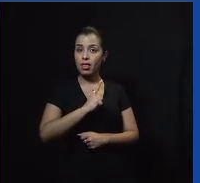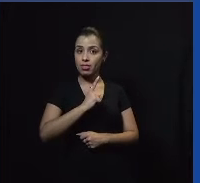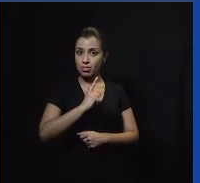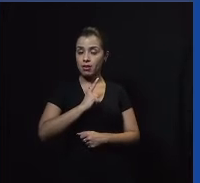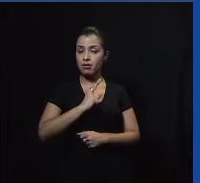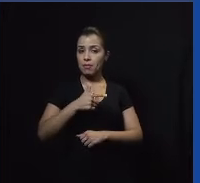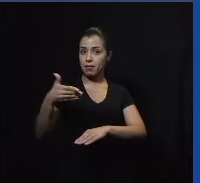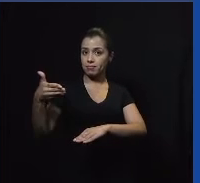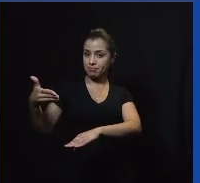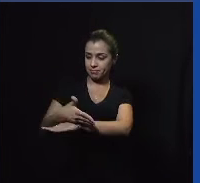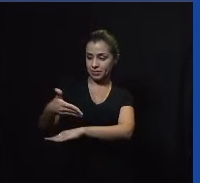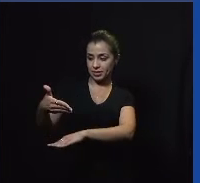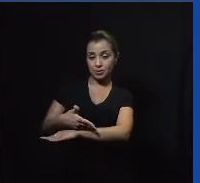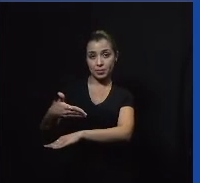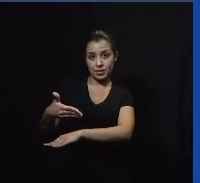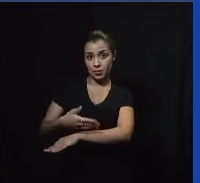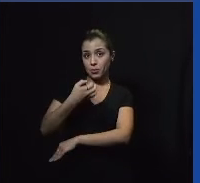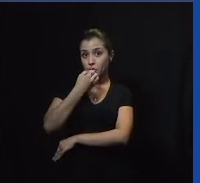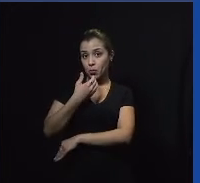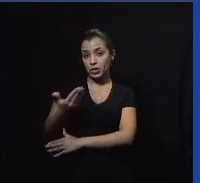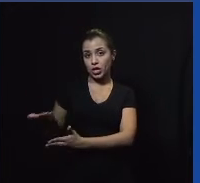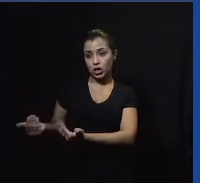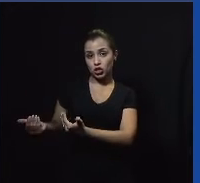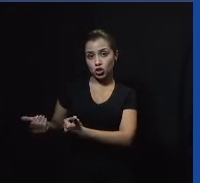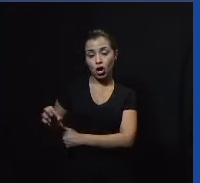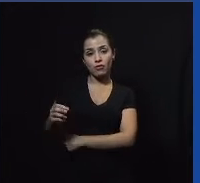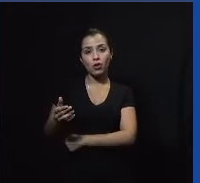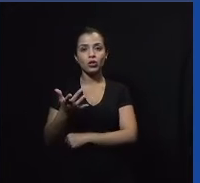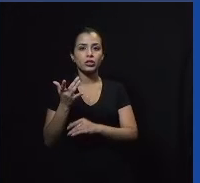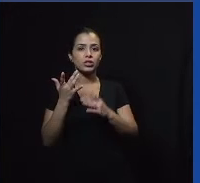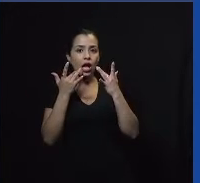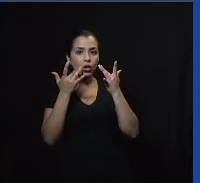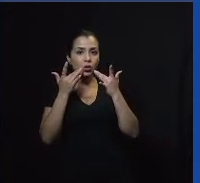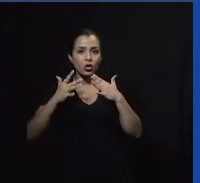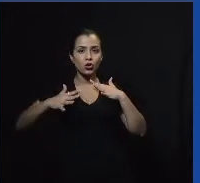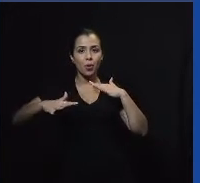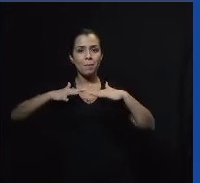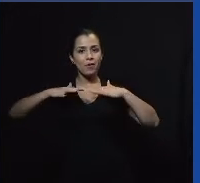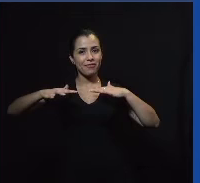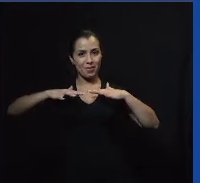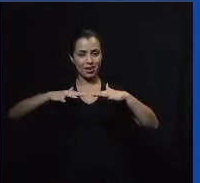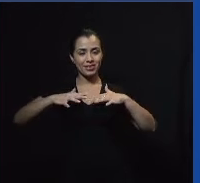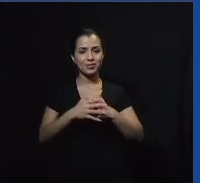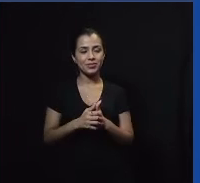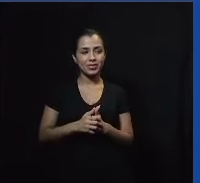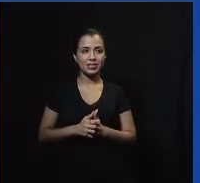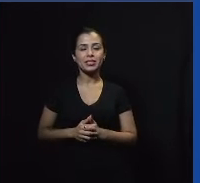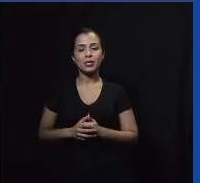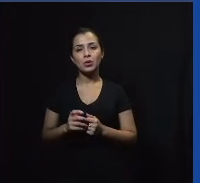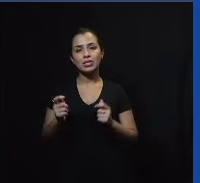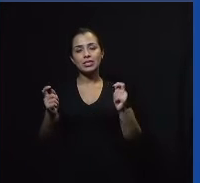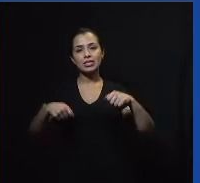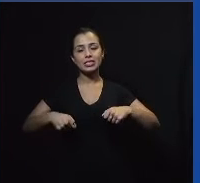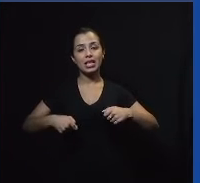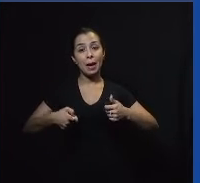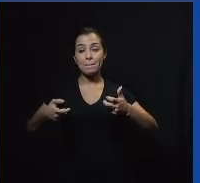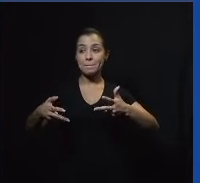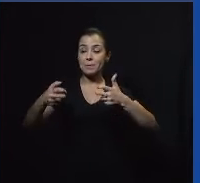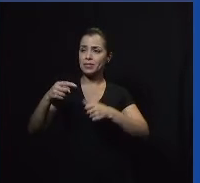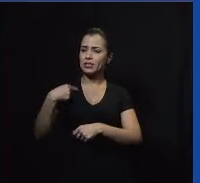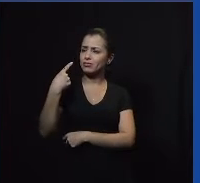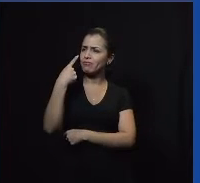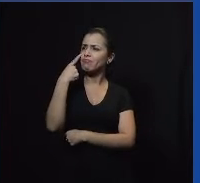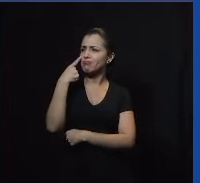jovens quanto dos atores do próprio território envolvido. Então, né, claro, a percepção que nos fica assim, tem muita gente querendo